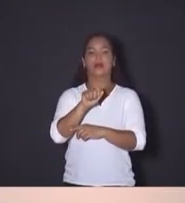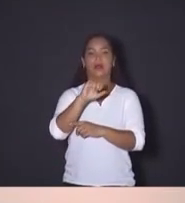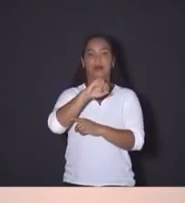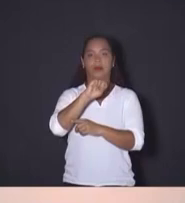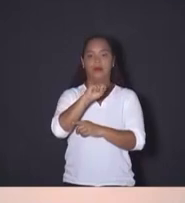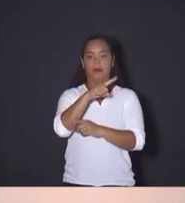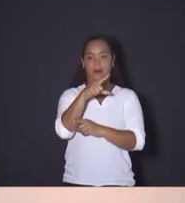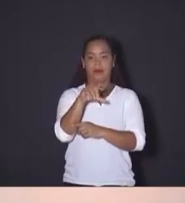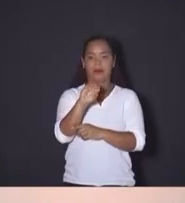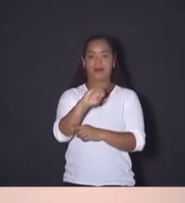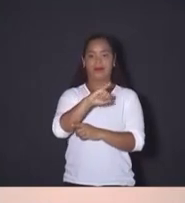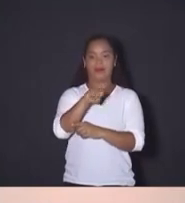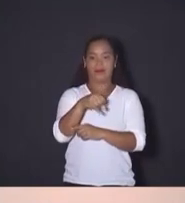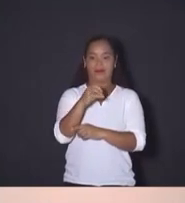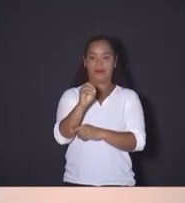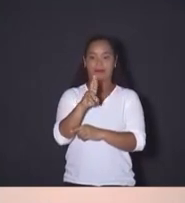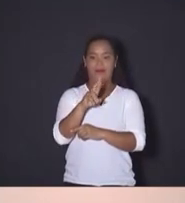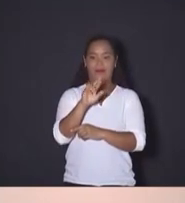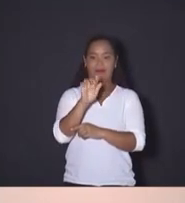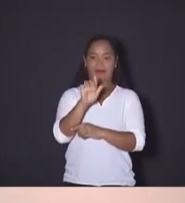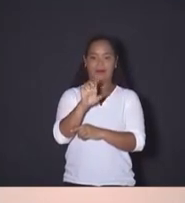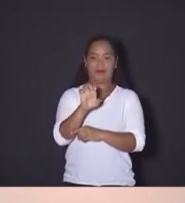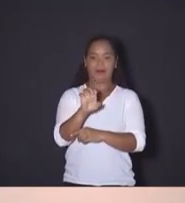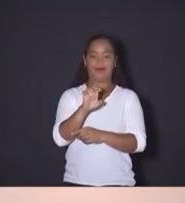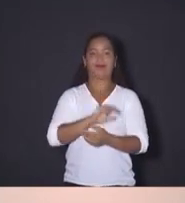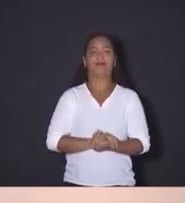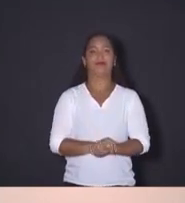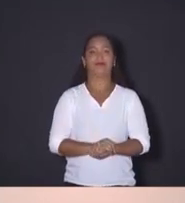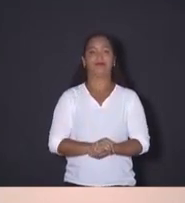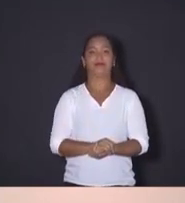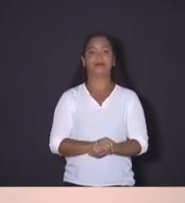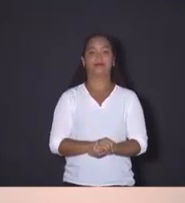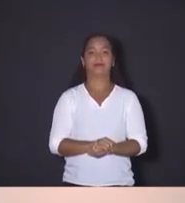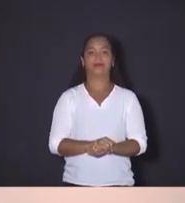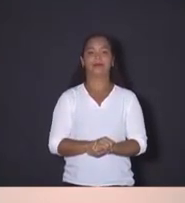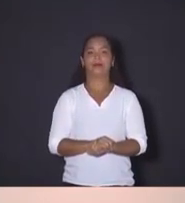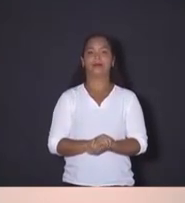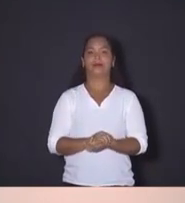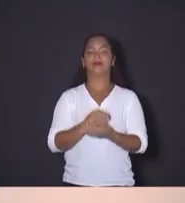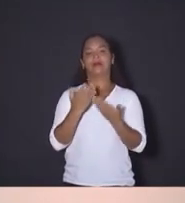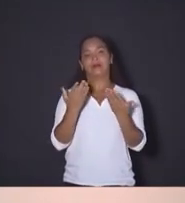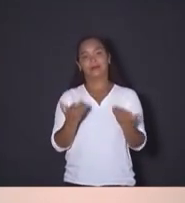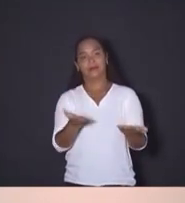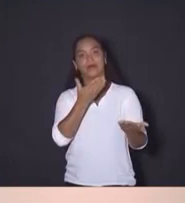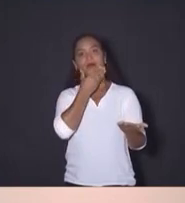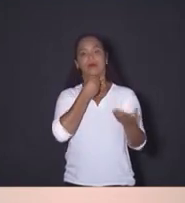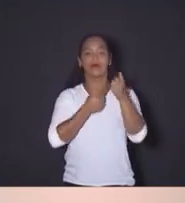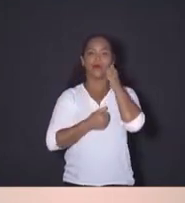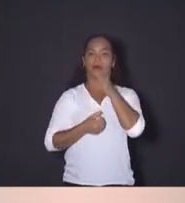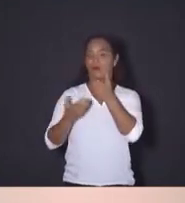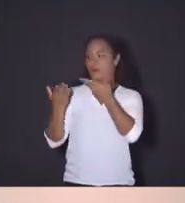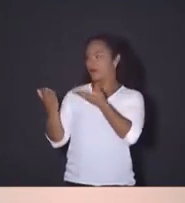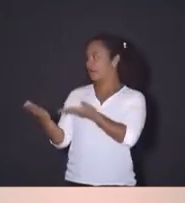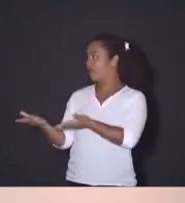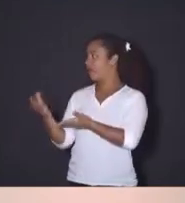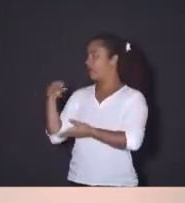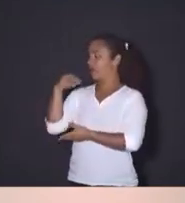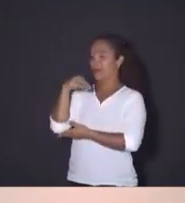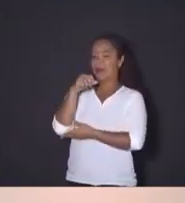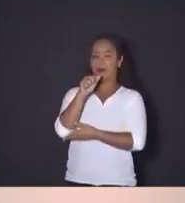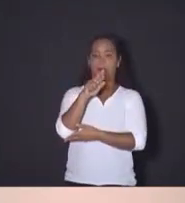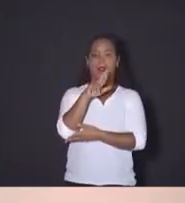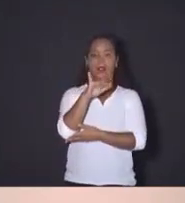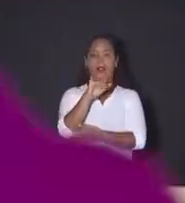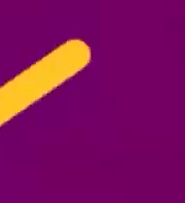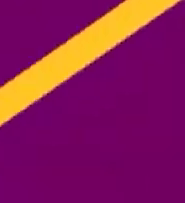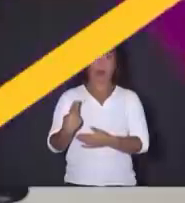e bancou uma tão senhoras e senhores com vocês maria lúcia santana